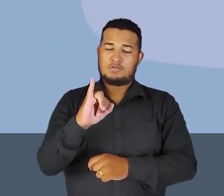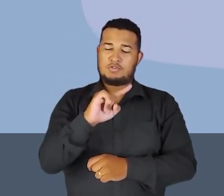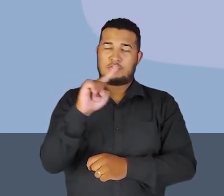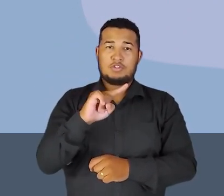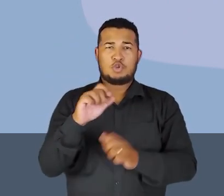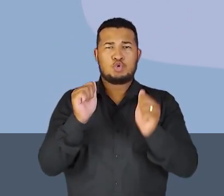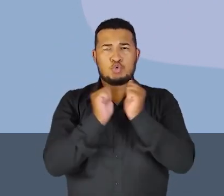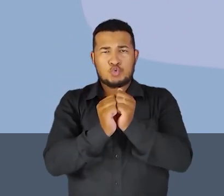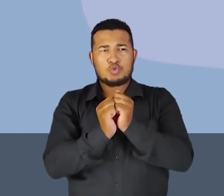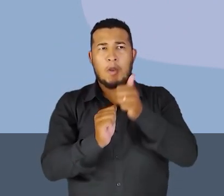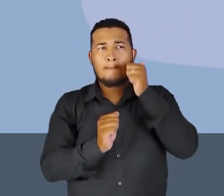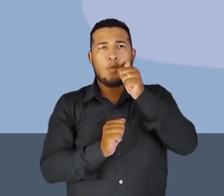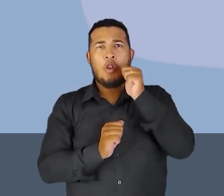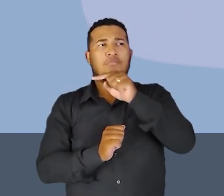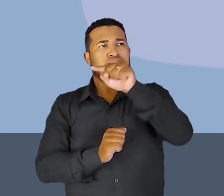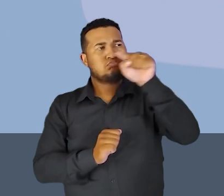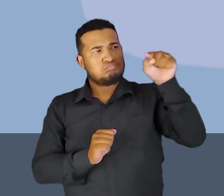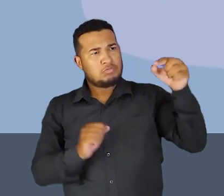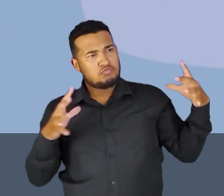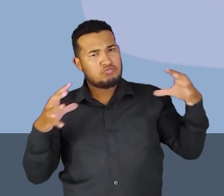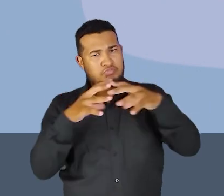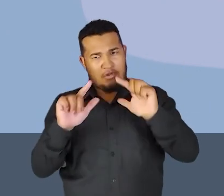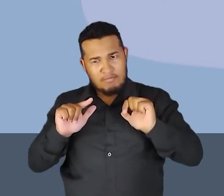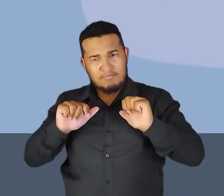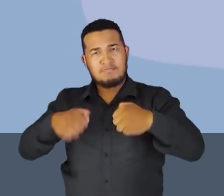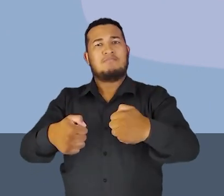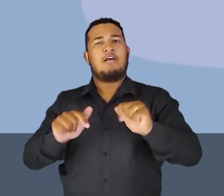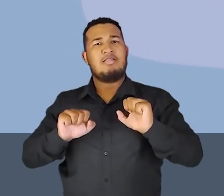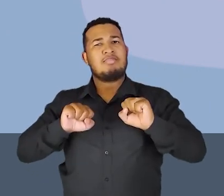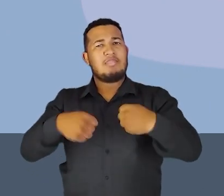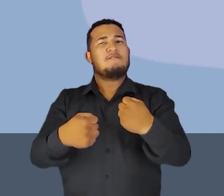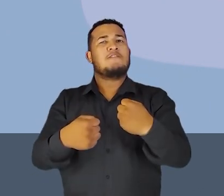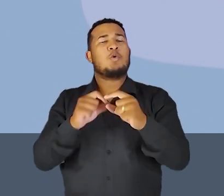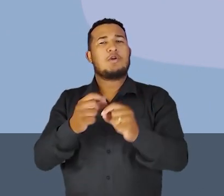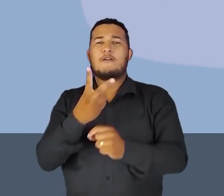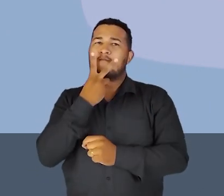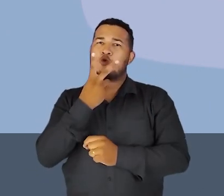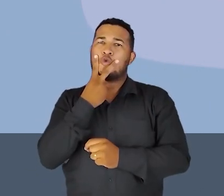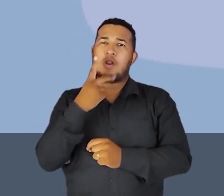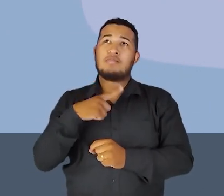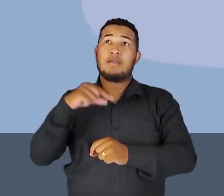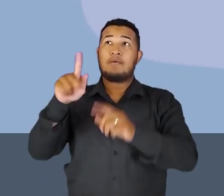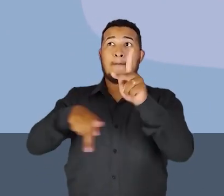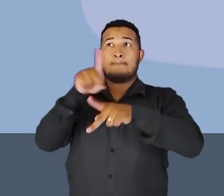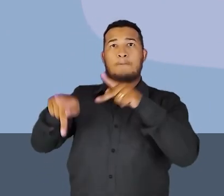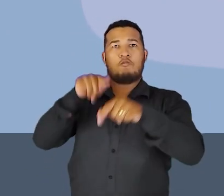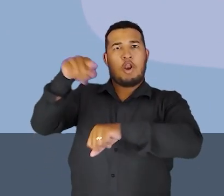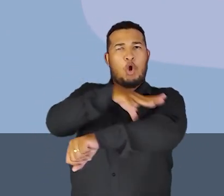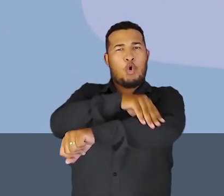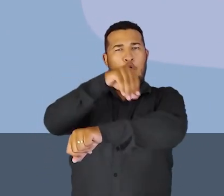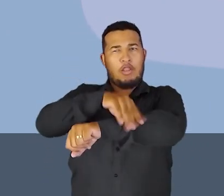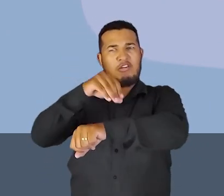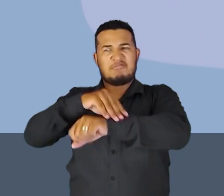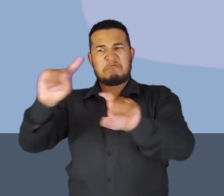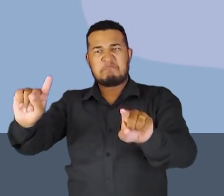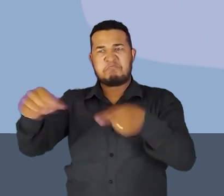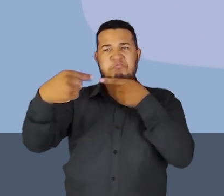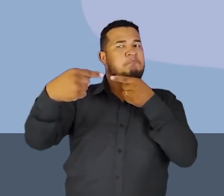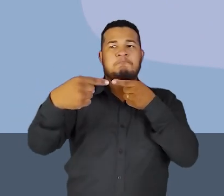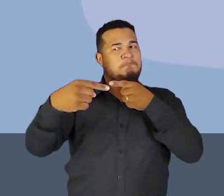outras mulheres defendeu a Vila de Vitória de um ataque holandês no início do século